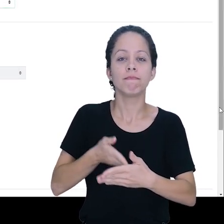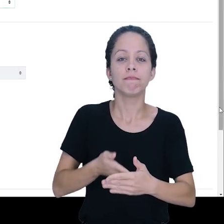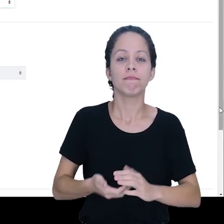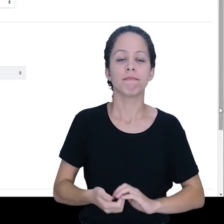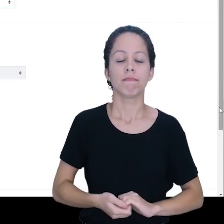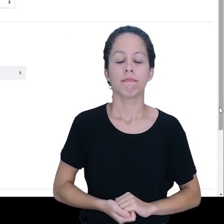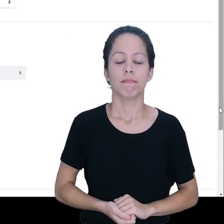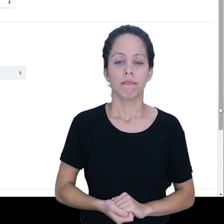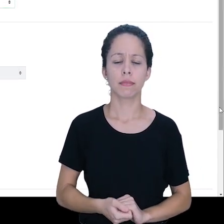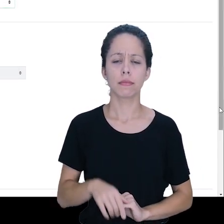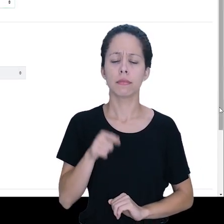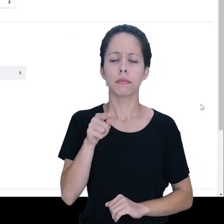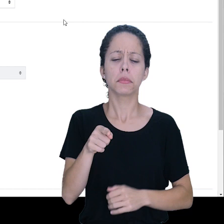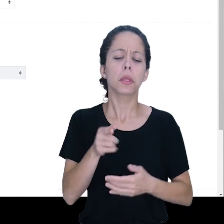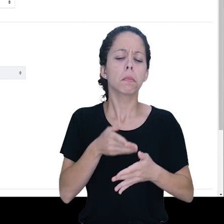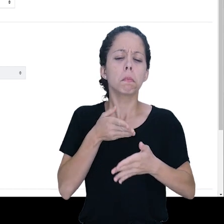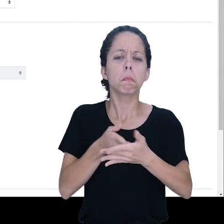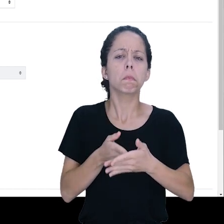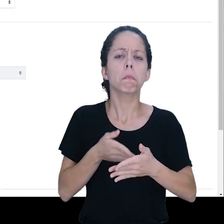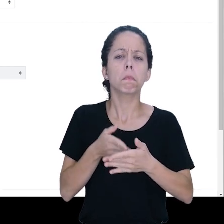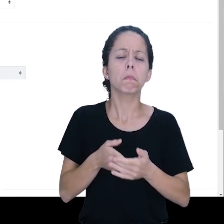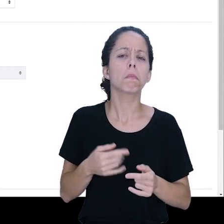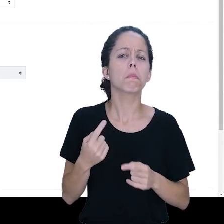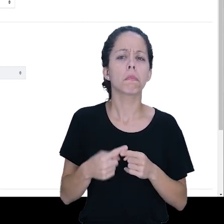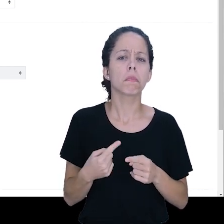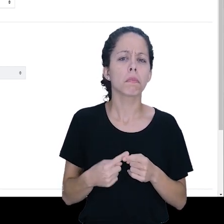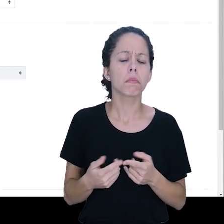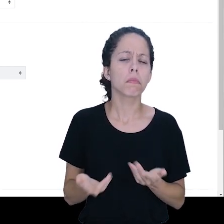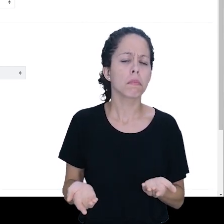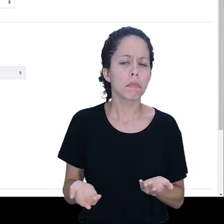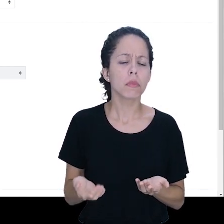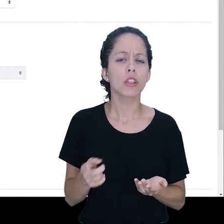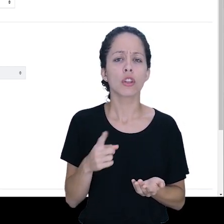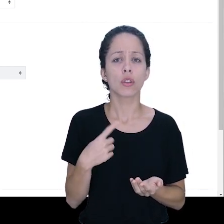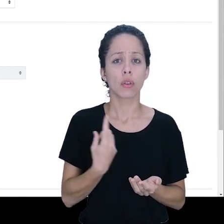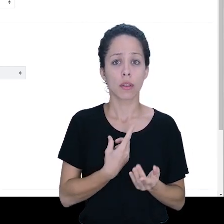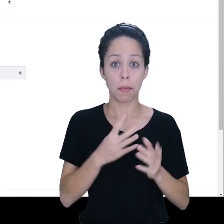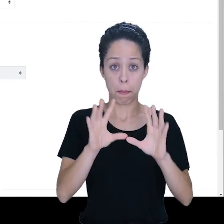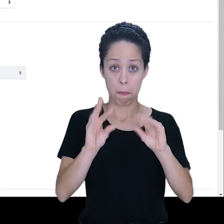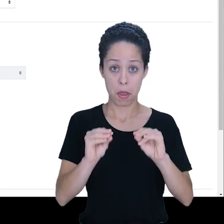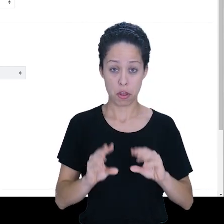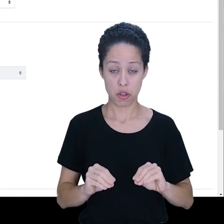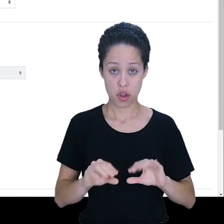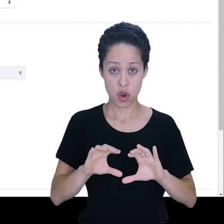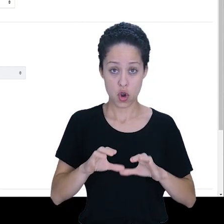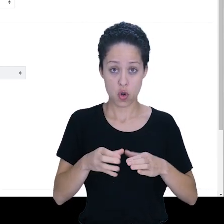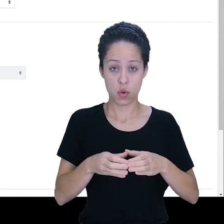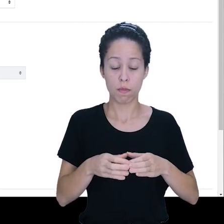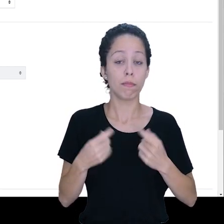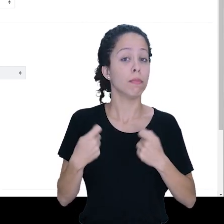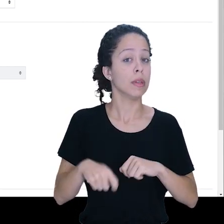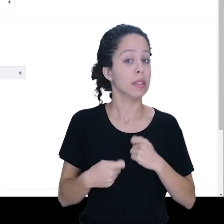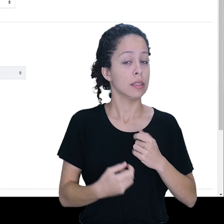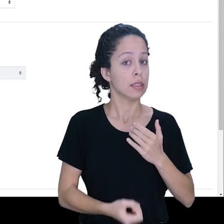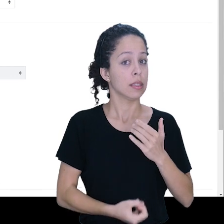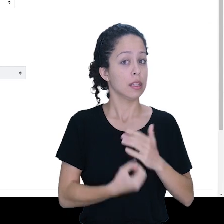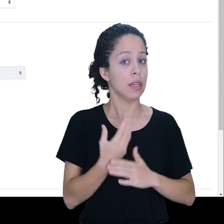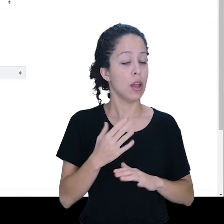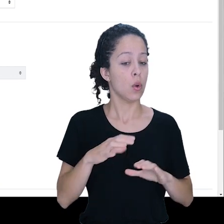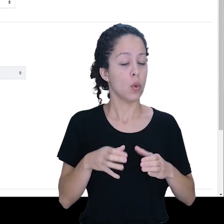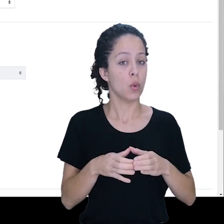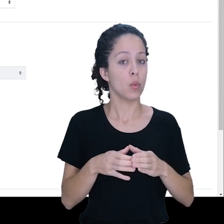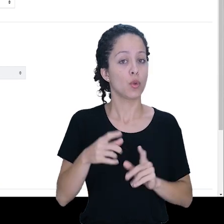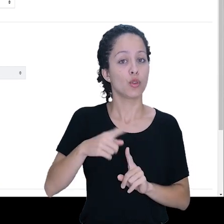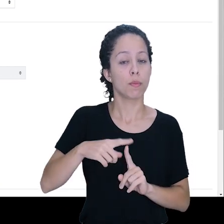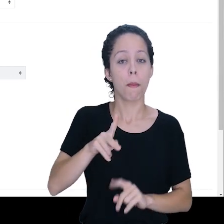ele tá travado esse botão porque para gente poder trabalhar com categorias a gente precisa criar uma categoria pai como